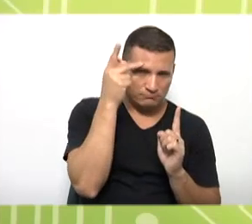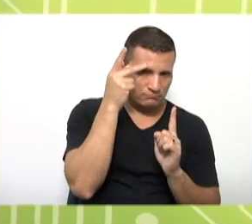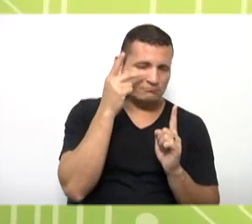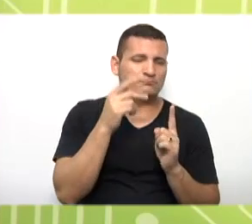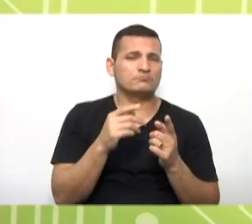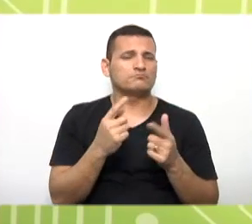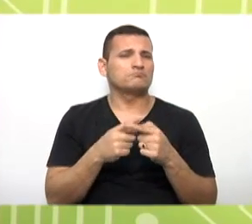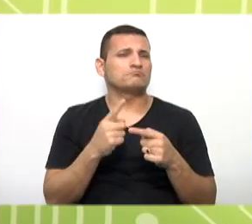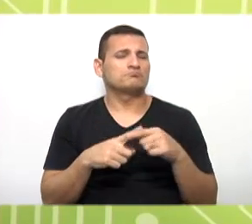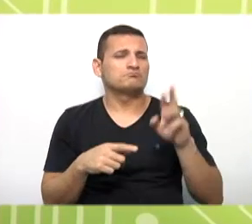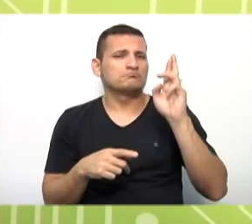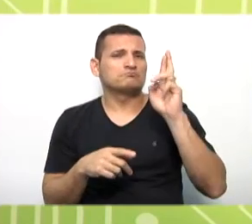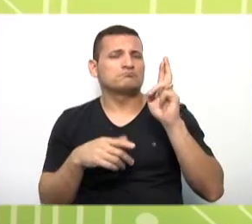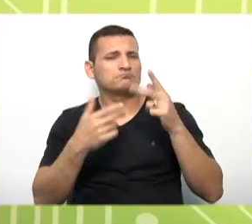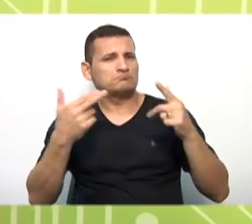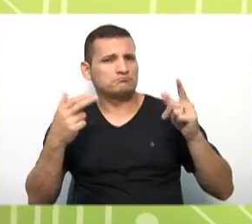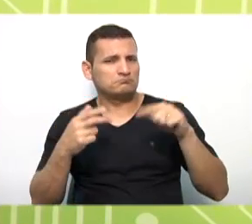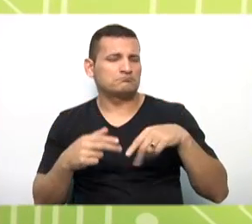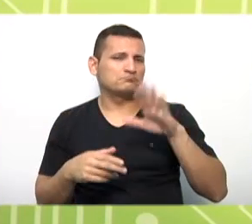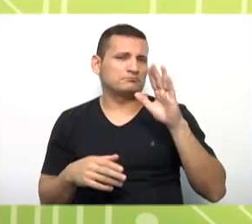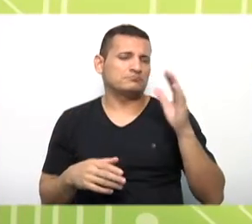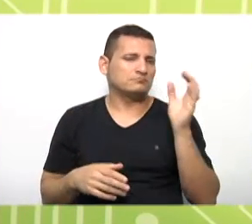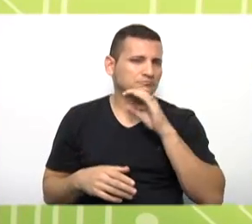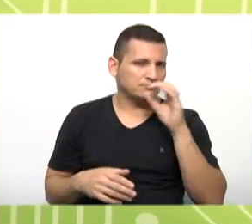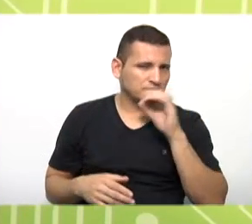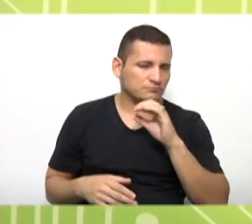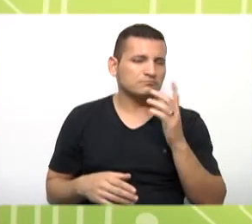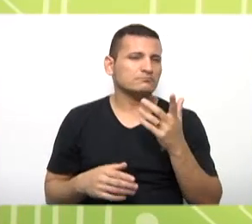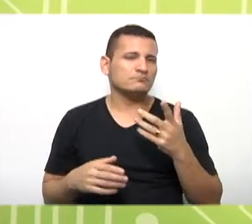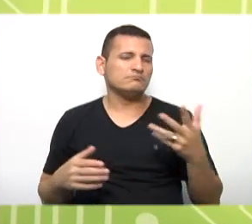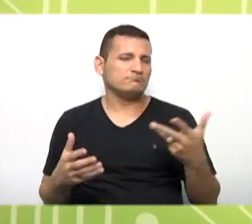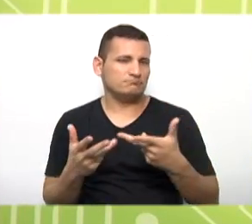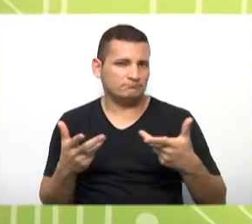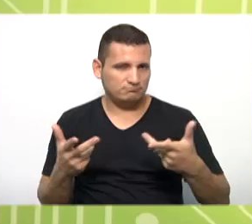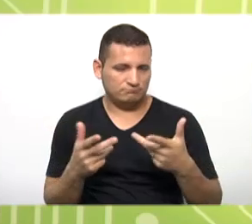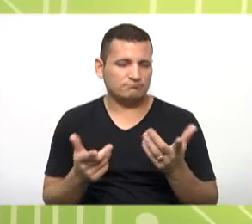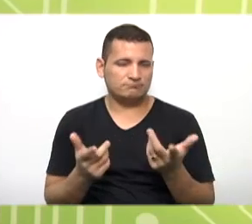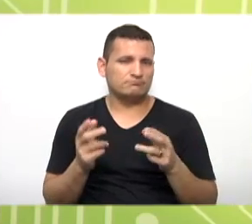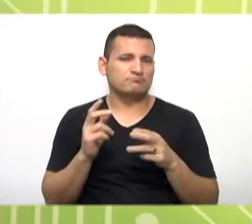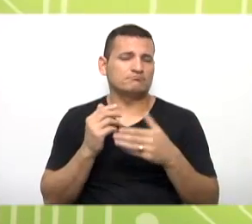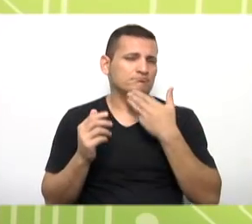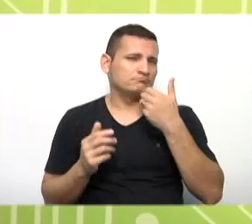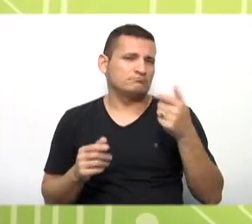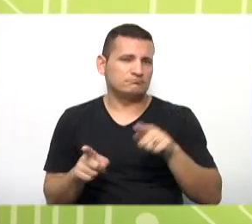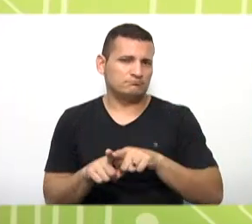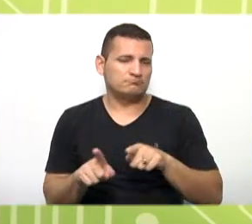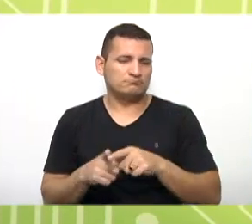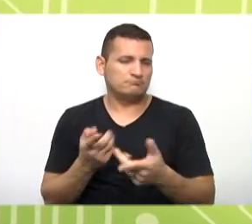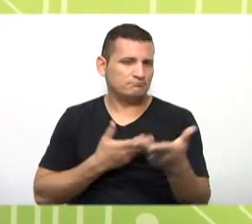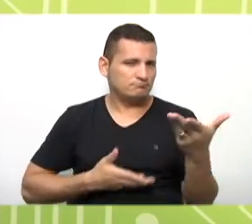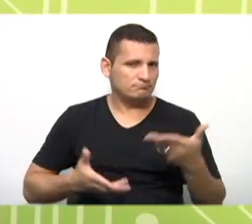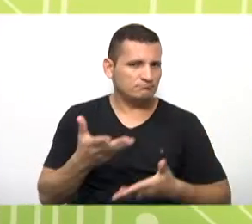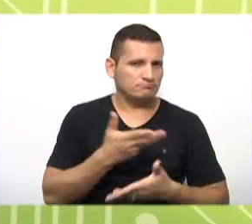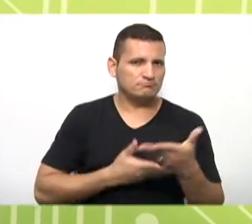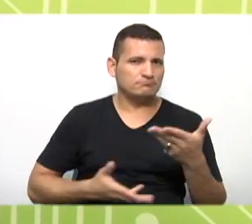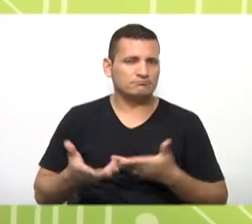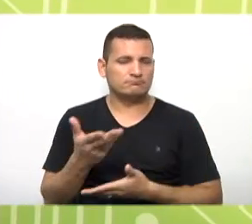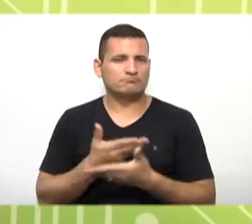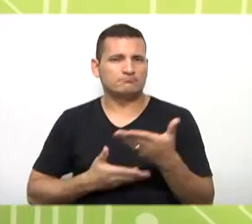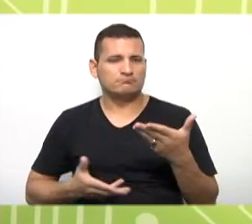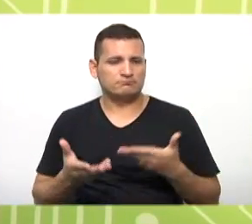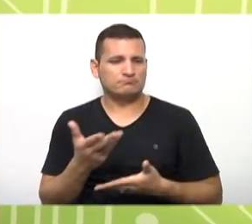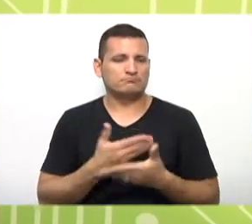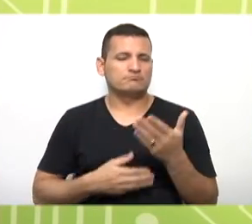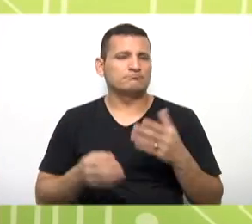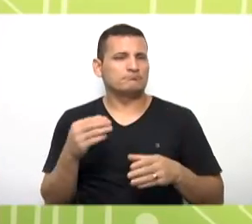decisões era mais rápida, mais agilizada, então melhorou até as relações interpessoais dentro